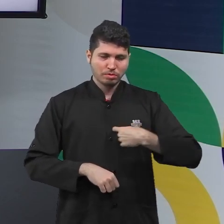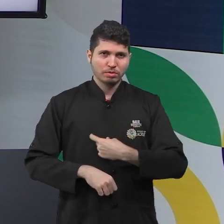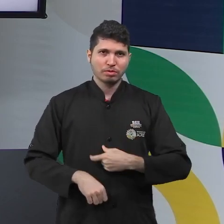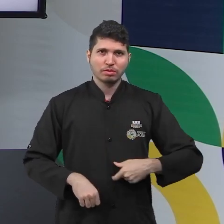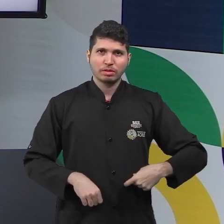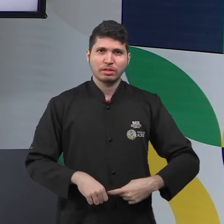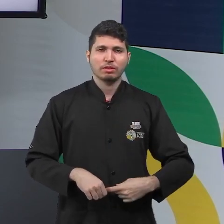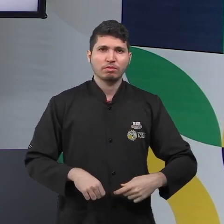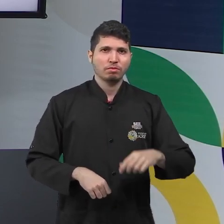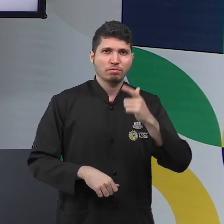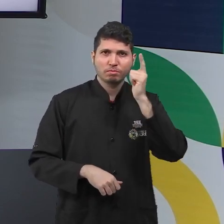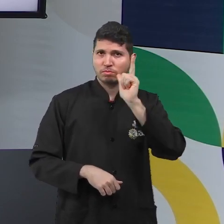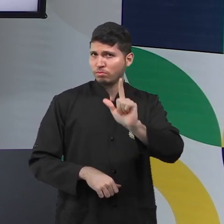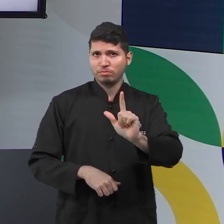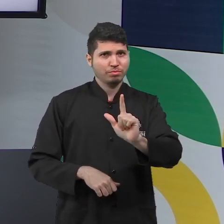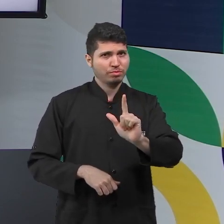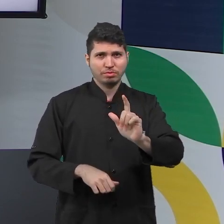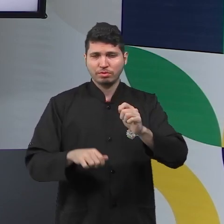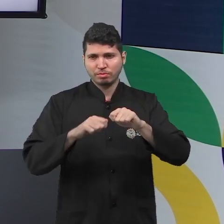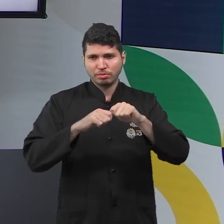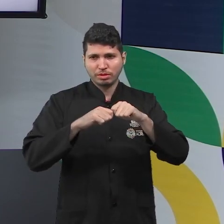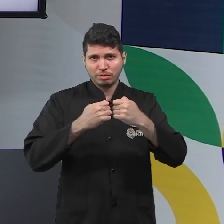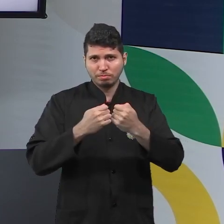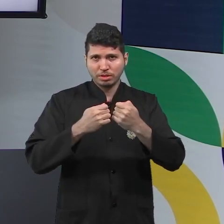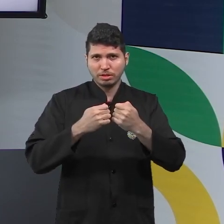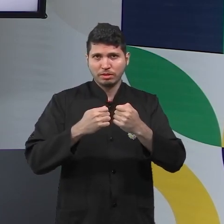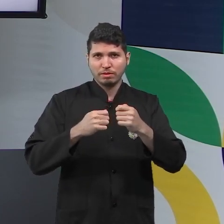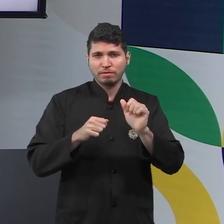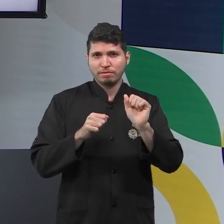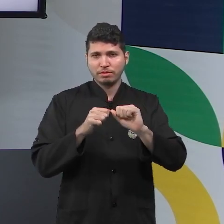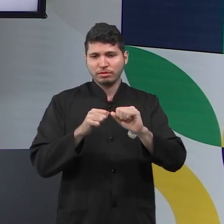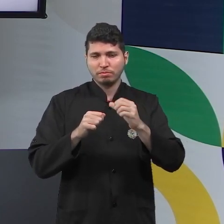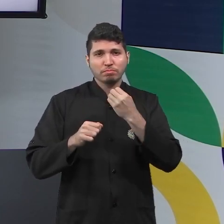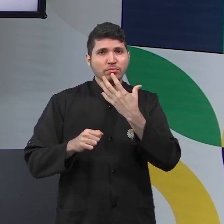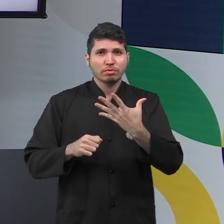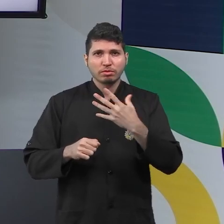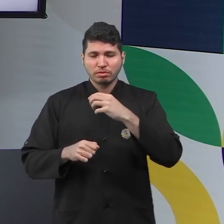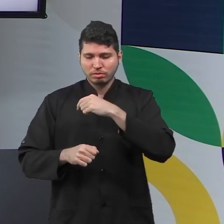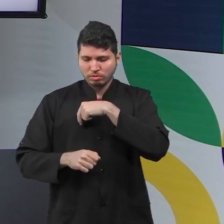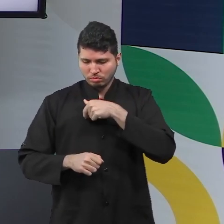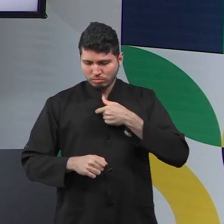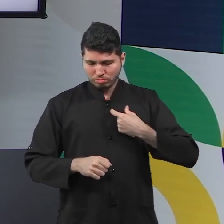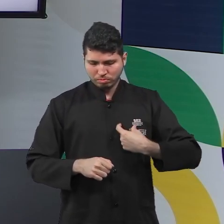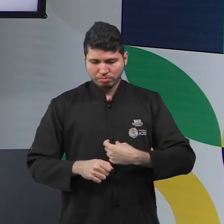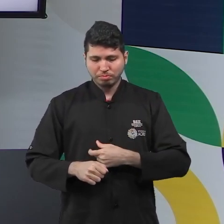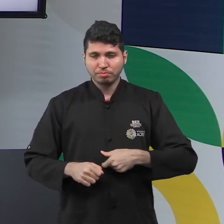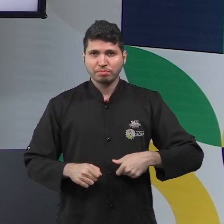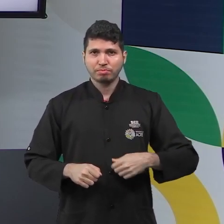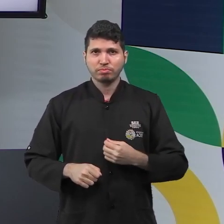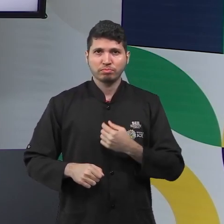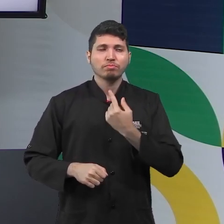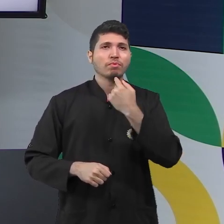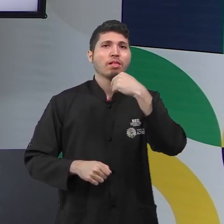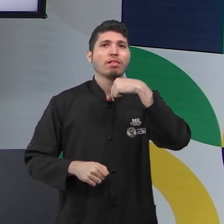da falta dessa lactase, a digestão do leite e dos seus derivados acaba sendo um pouco mais